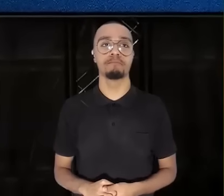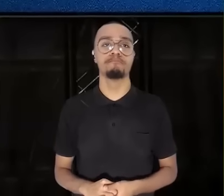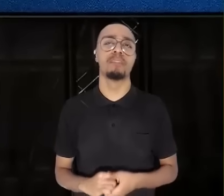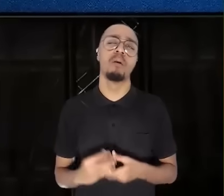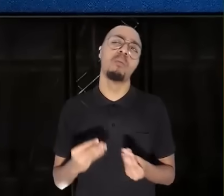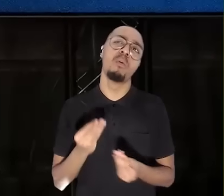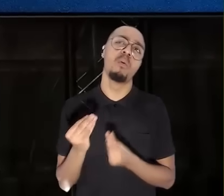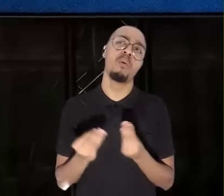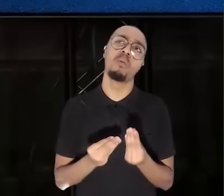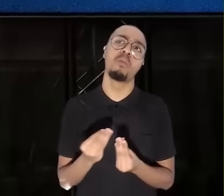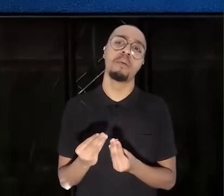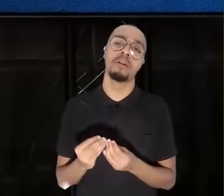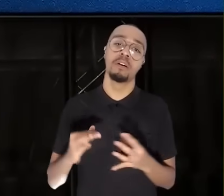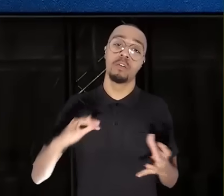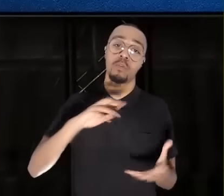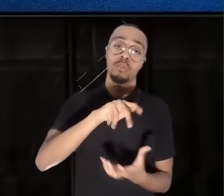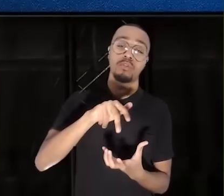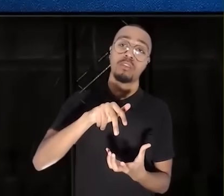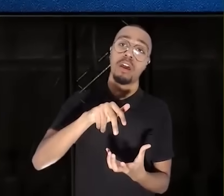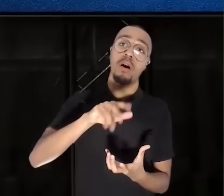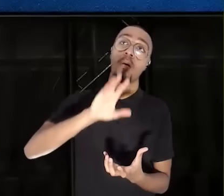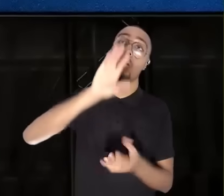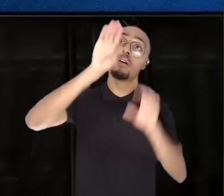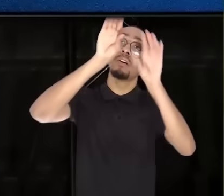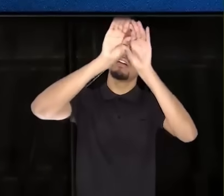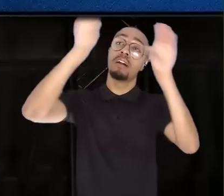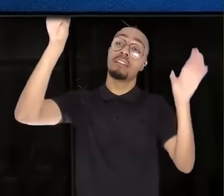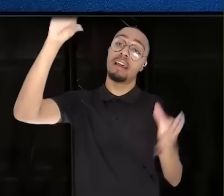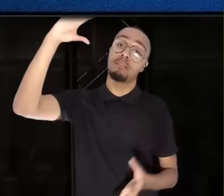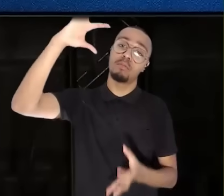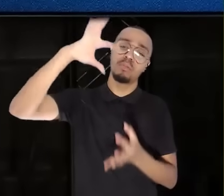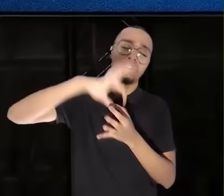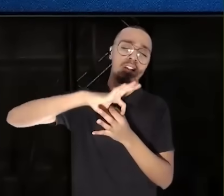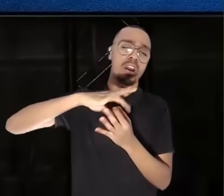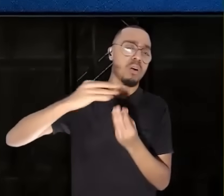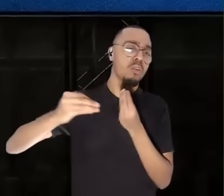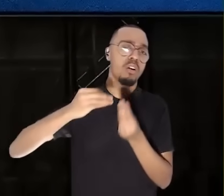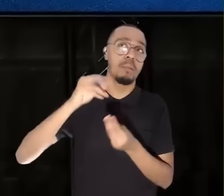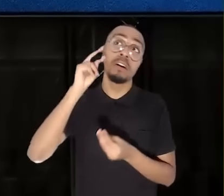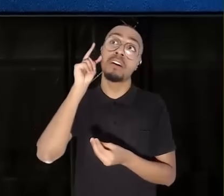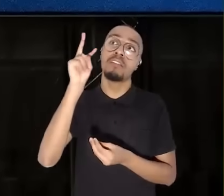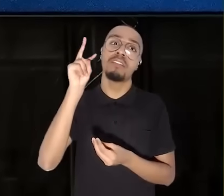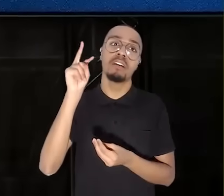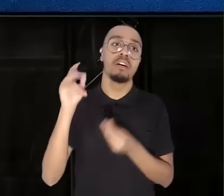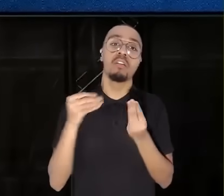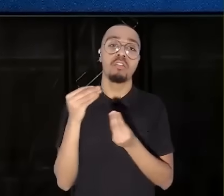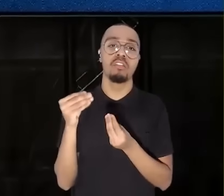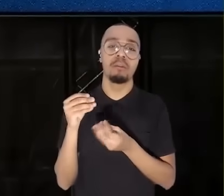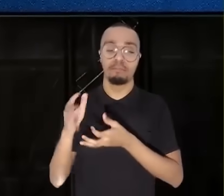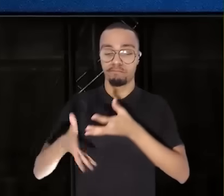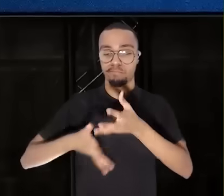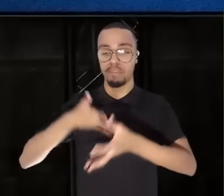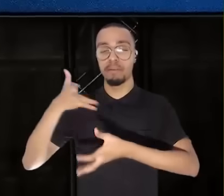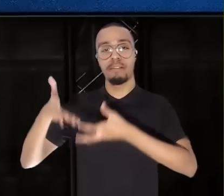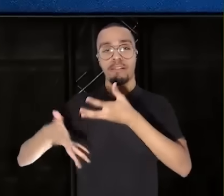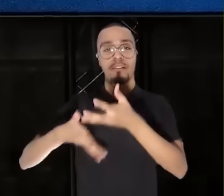aproximar o céu da terra e tornar o invisível visível é pela palavra.